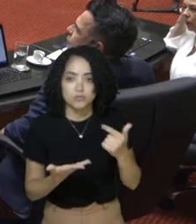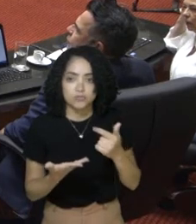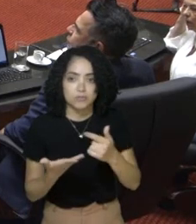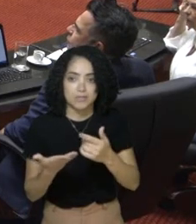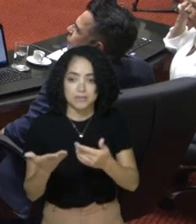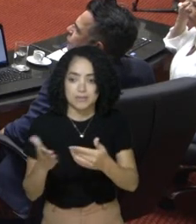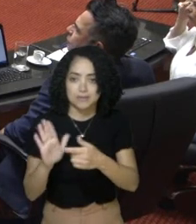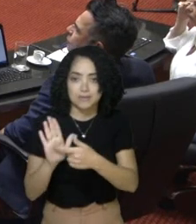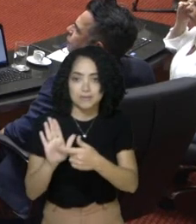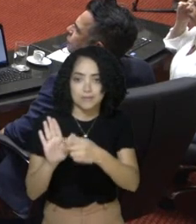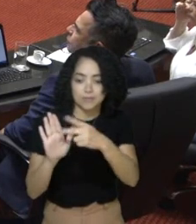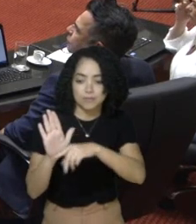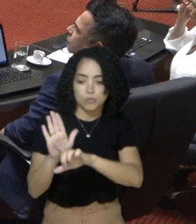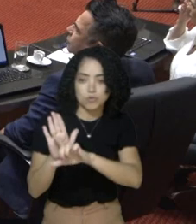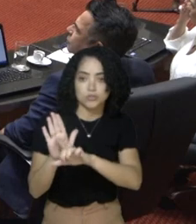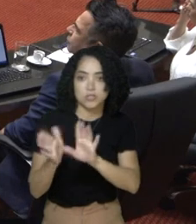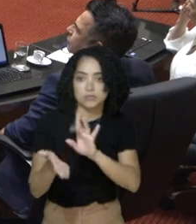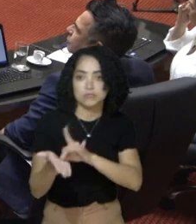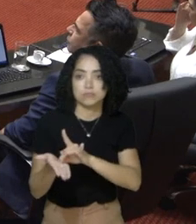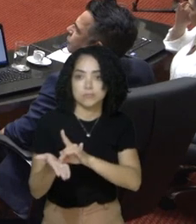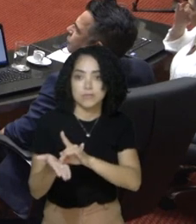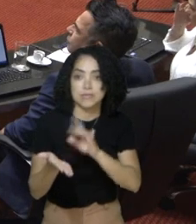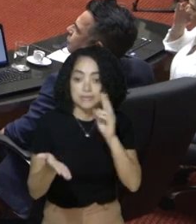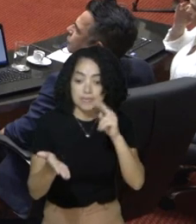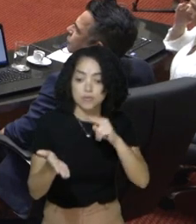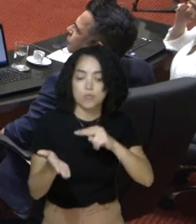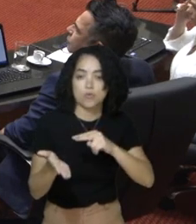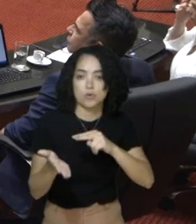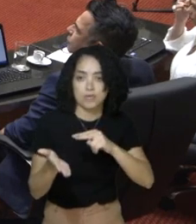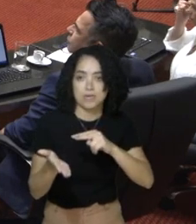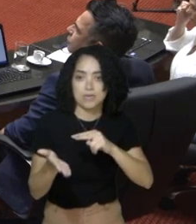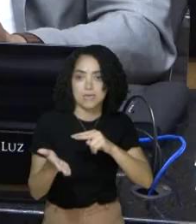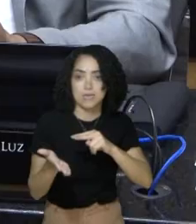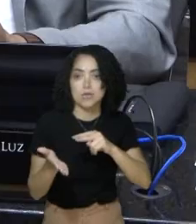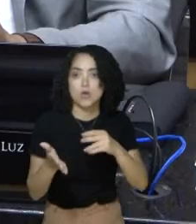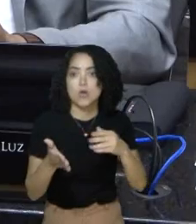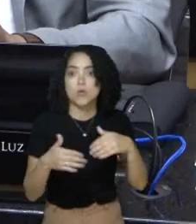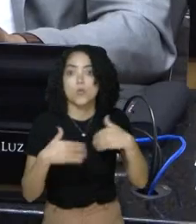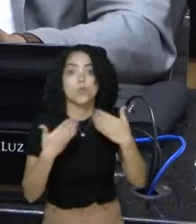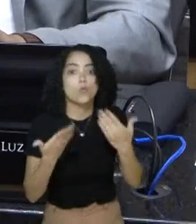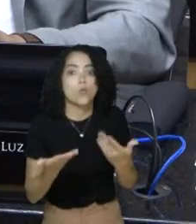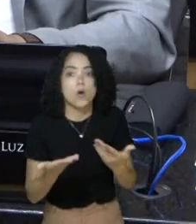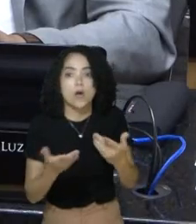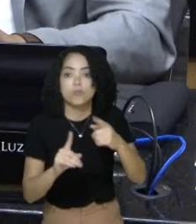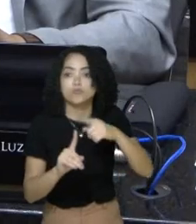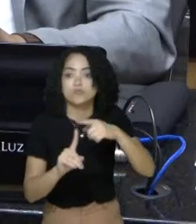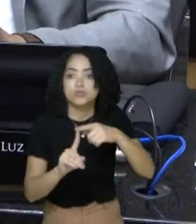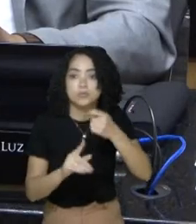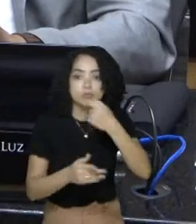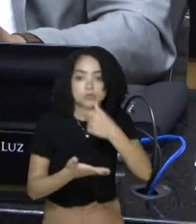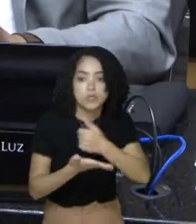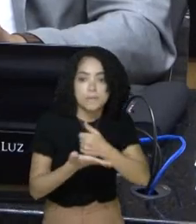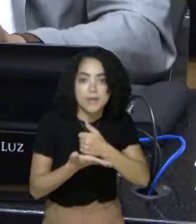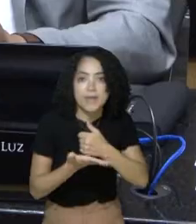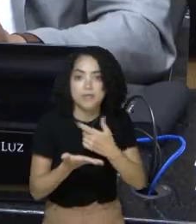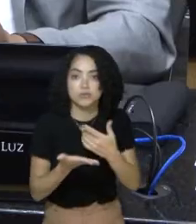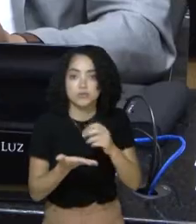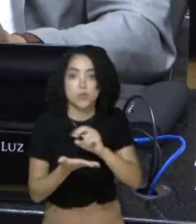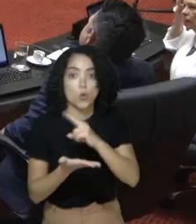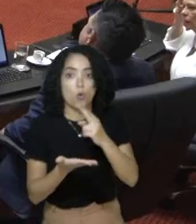lei original. Tem como olhar se ele prevê qual é o tipo de medicamento ou se ele deixa no